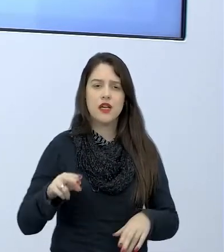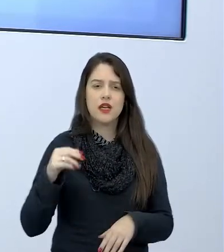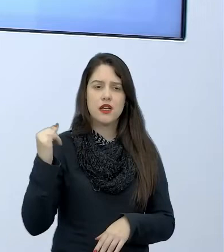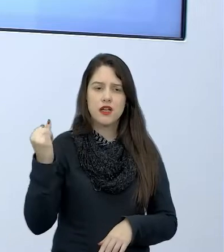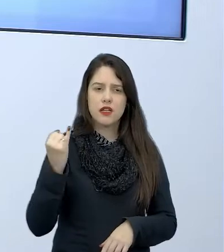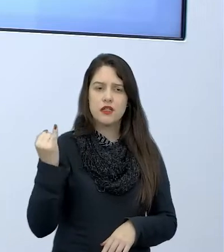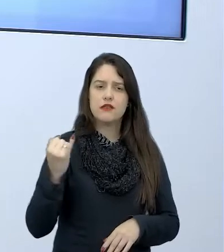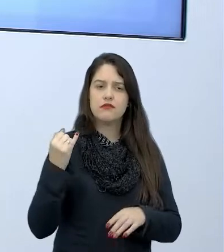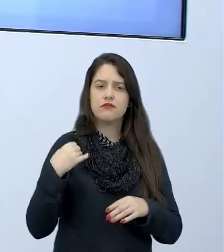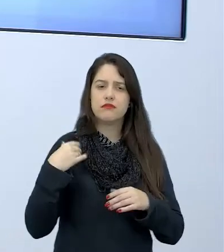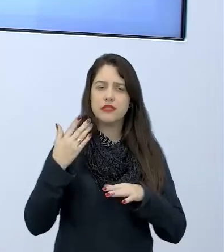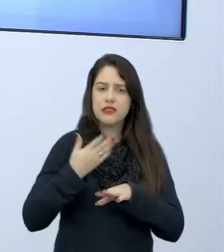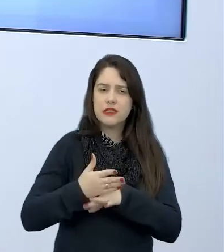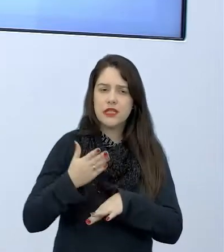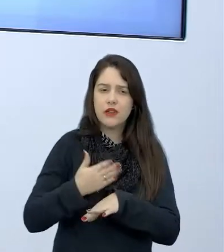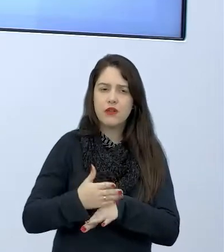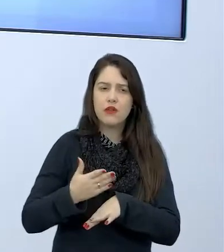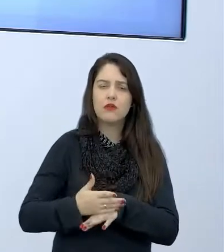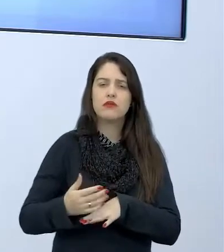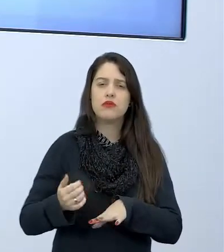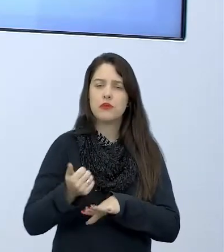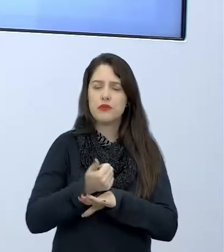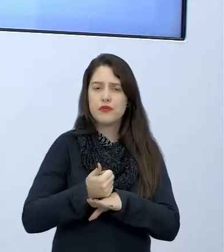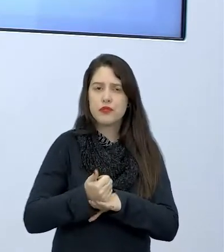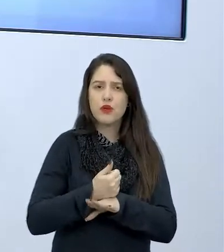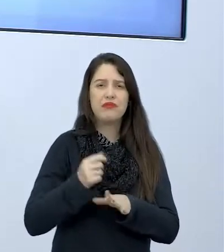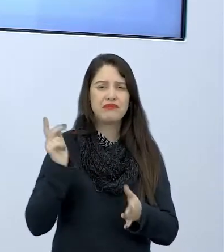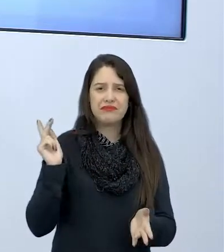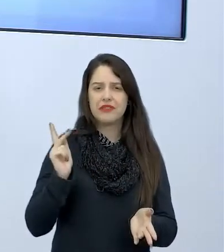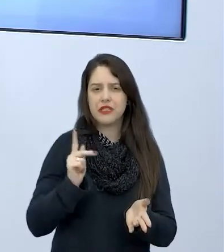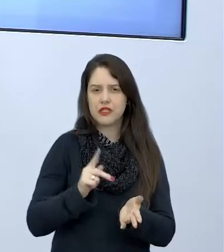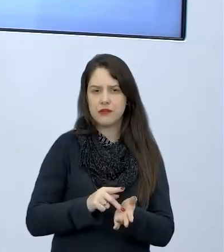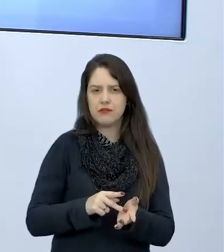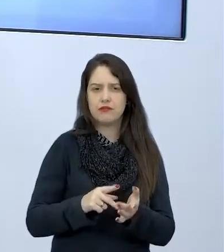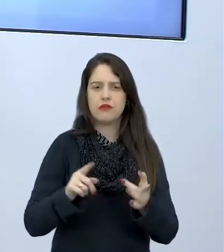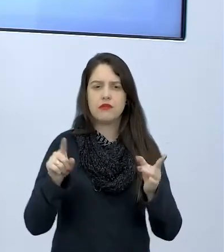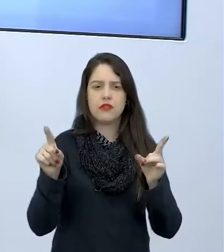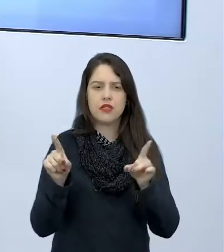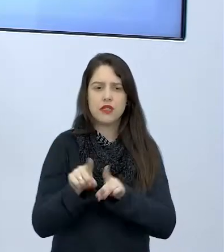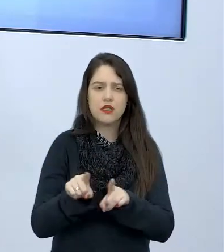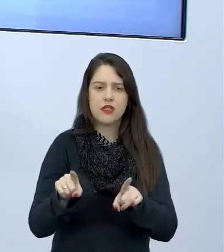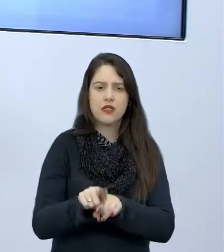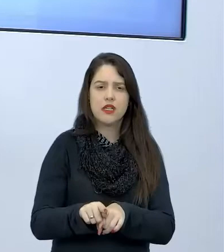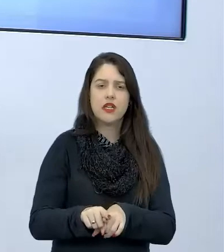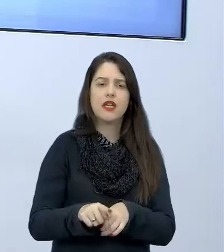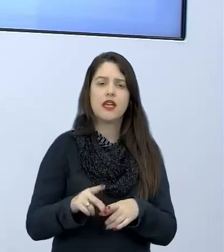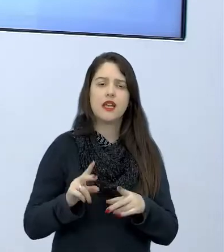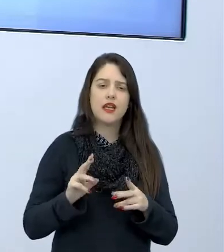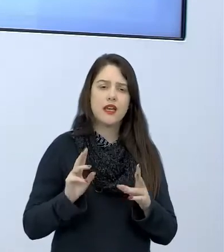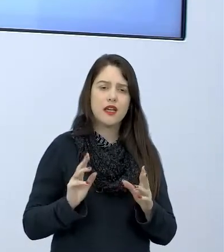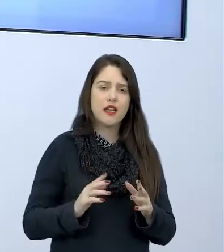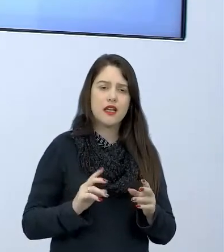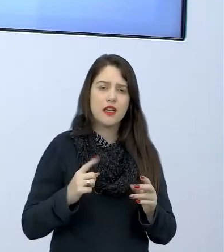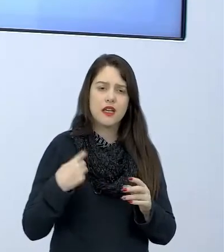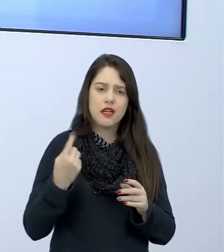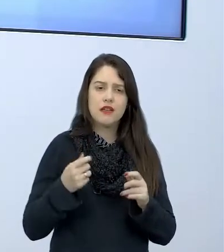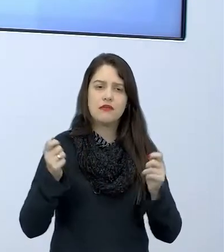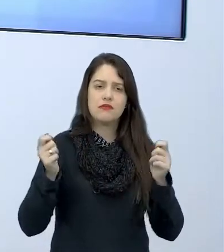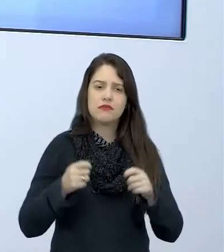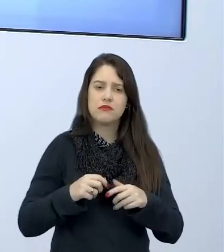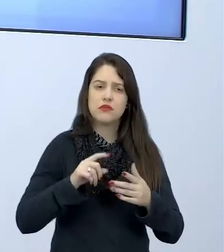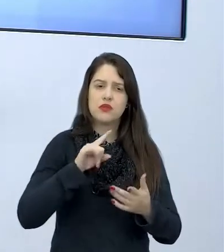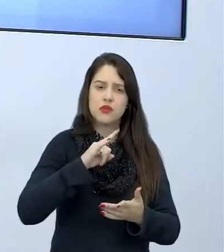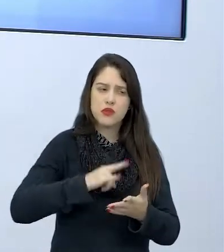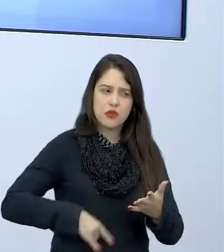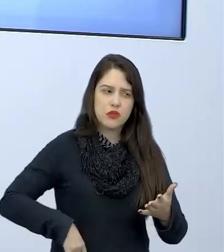dentro da sua profissão, vamos dizer, original, tá? E aí, muitas vezes, eles necessitam não só disso, mas de documentos que